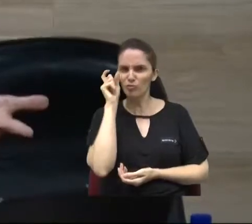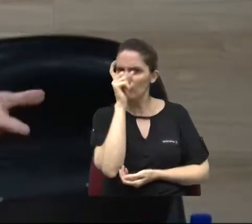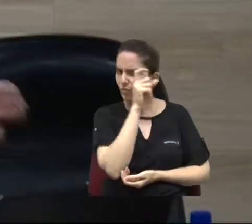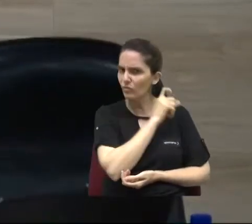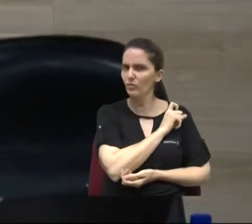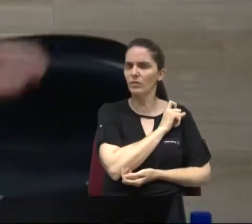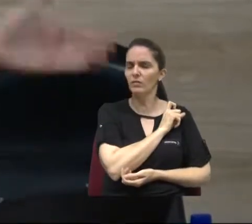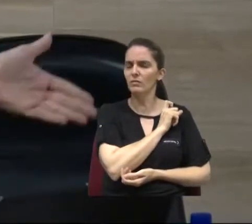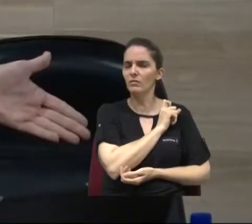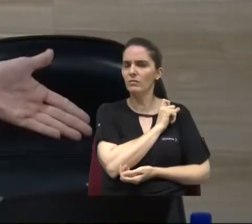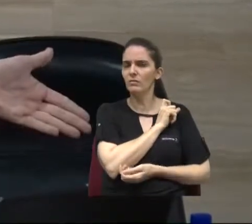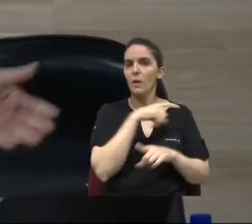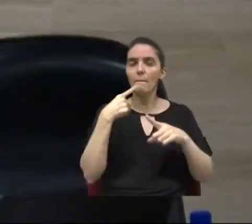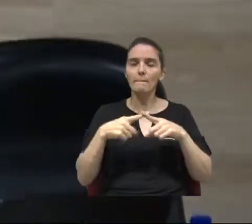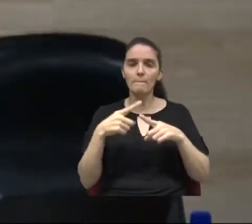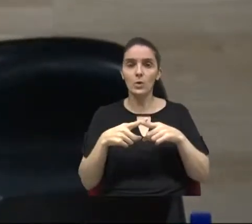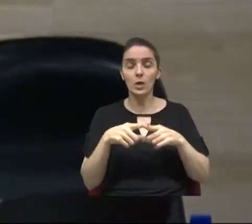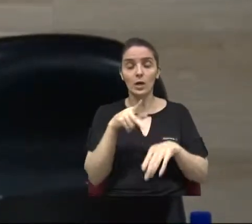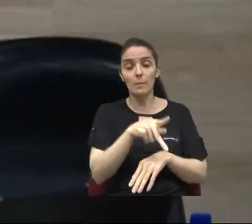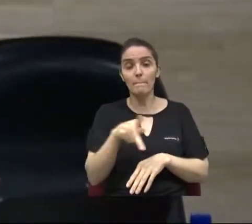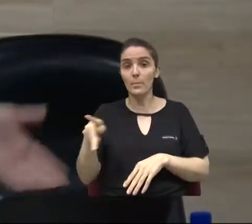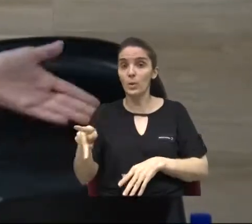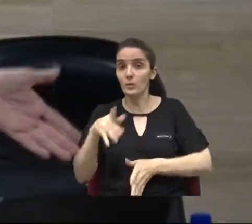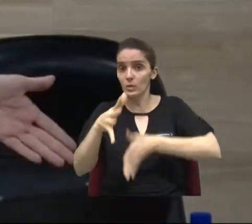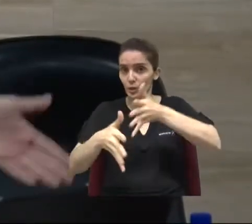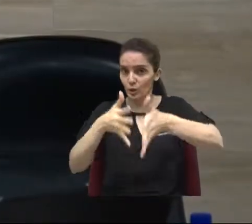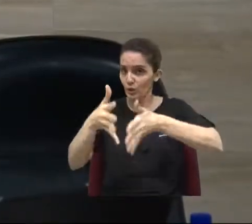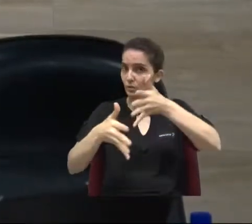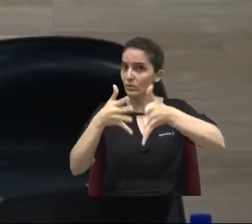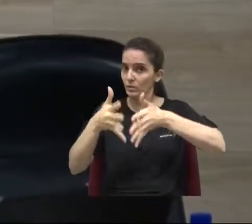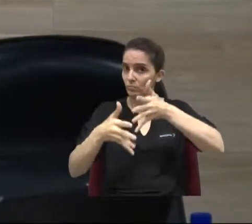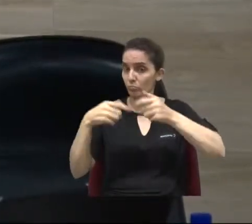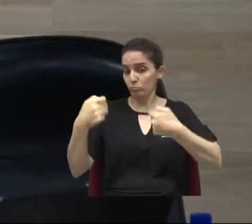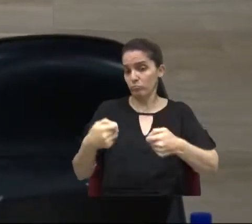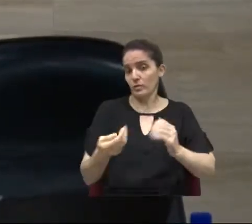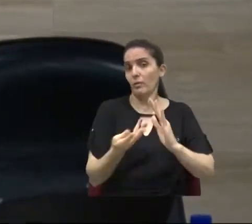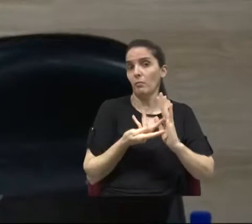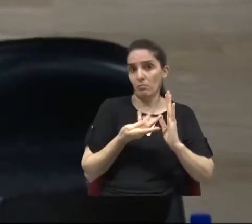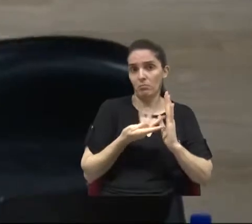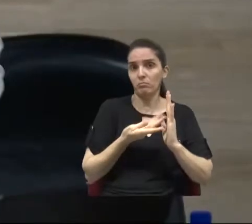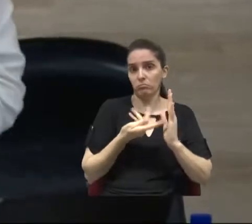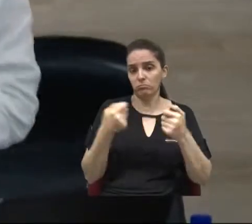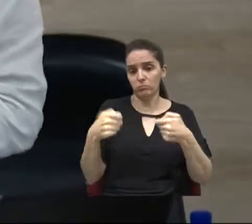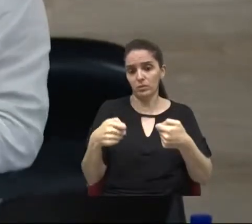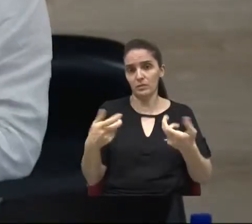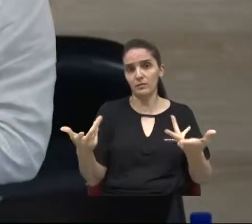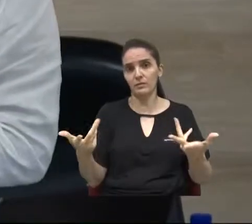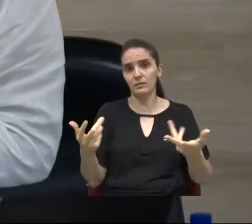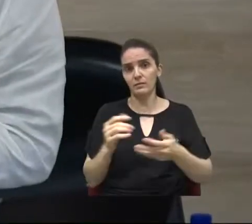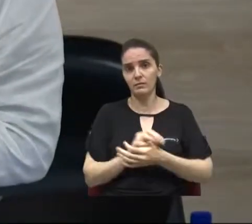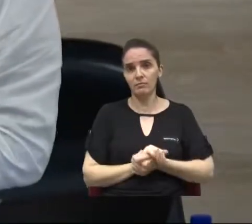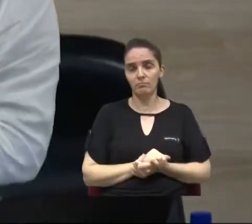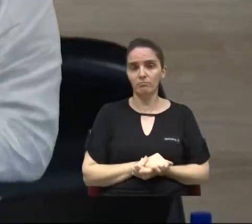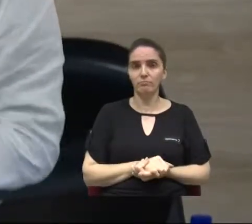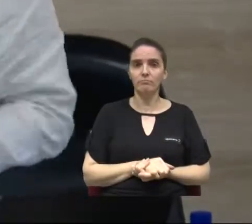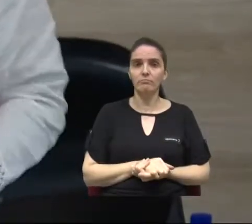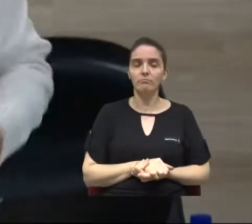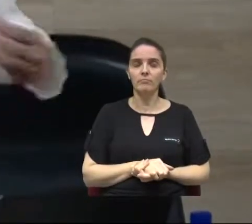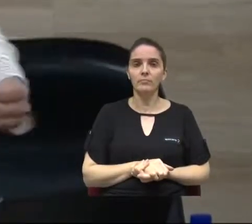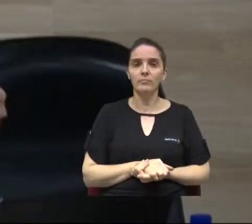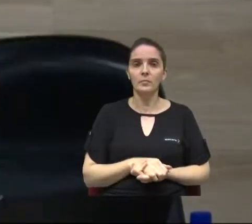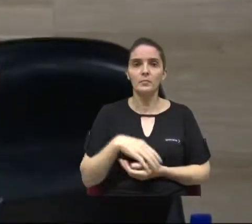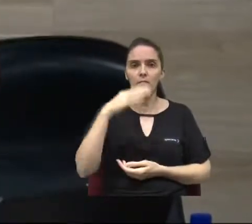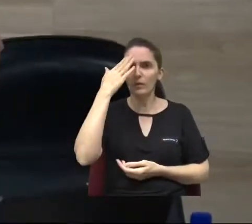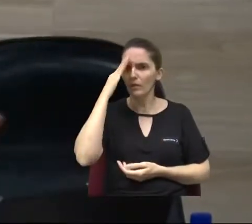dificuldade. Porque o professor de Libras, ele tem que ser proficiente. Ele tem que